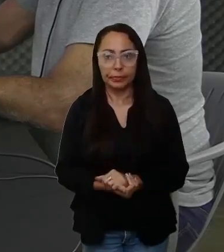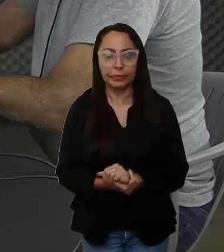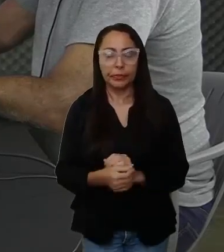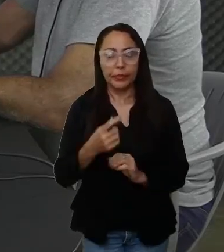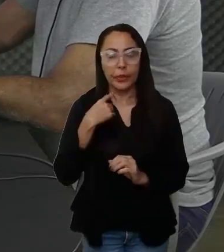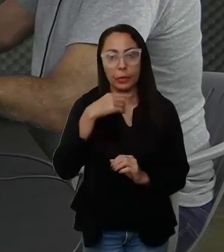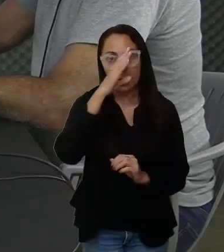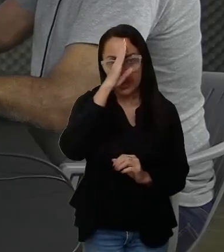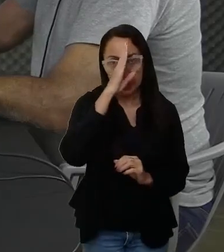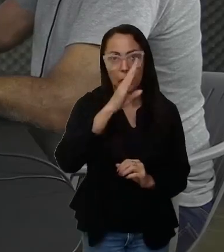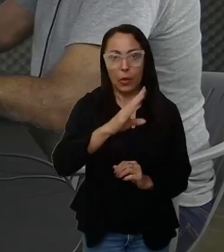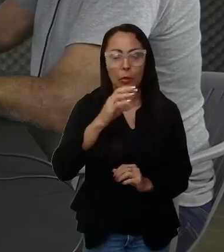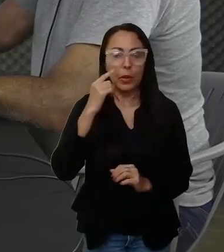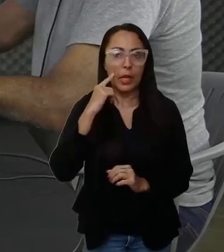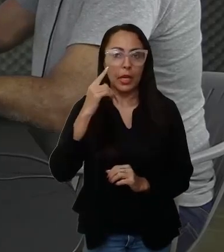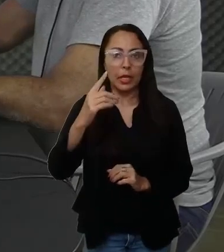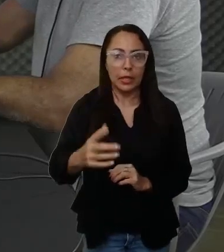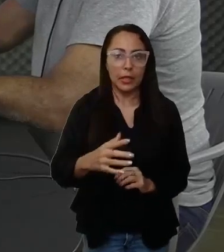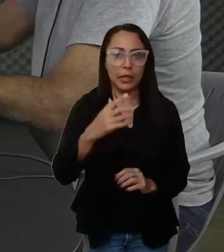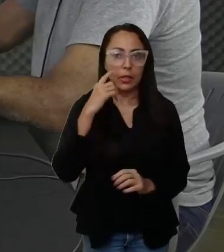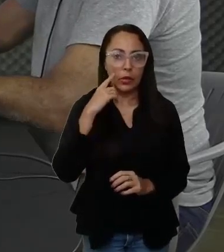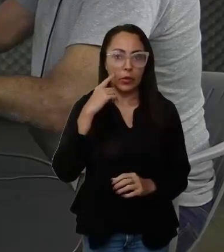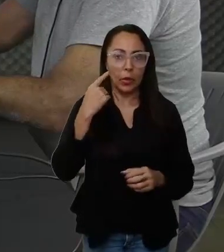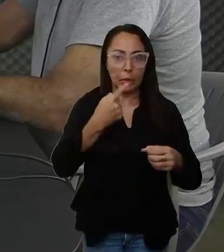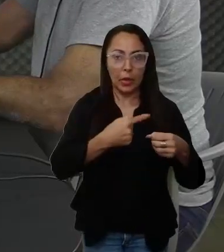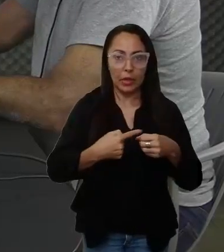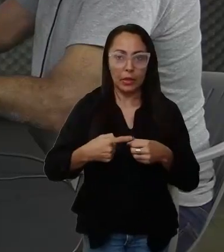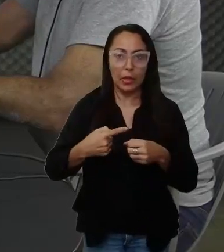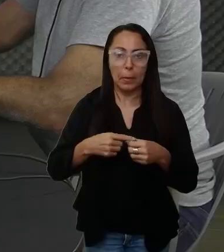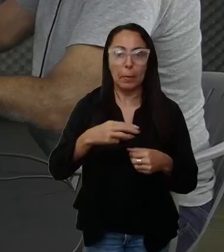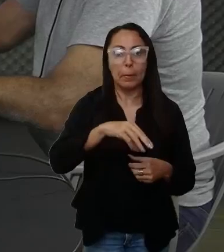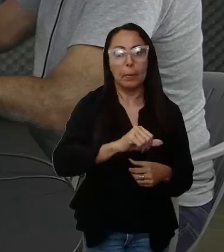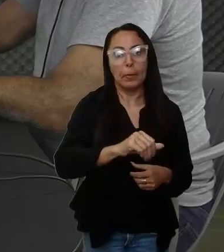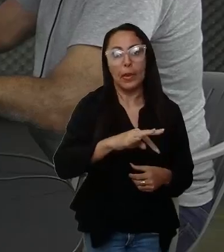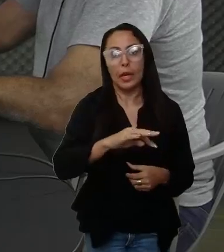questão de alagamentos na Mata Sul, questão de